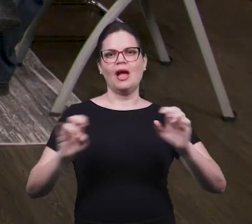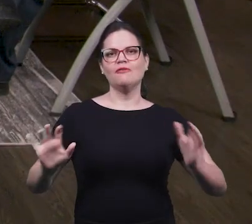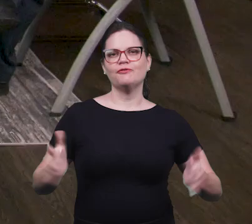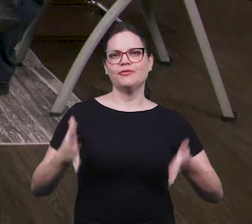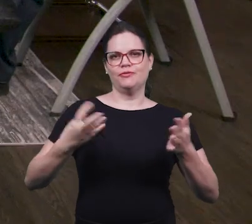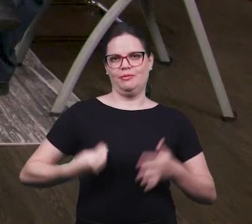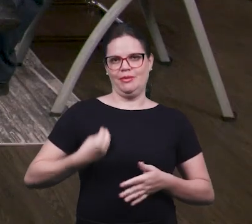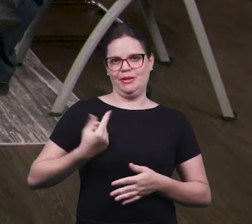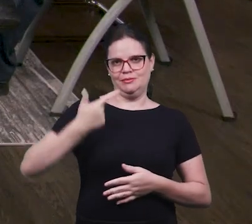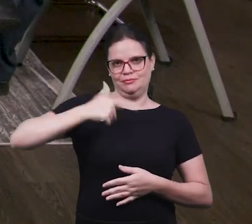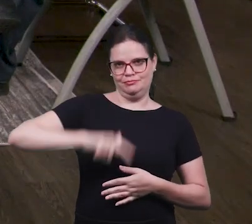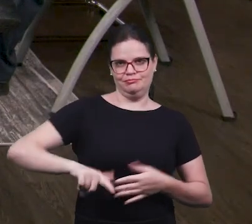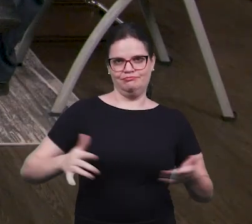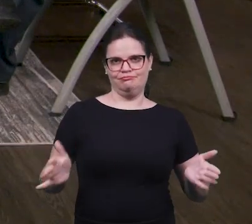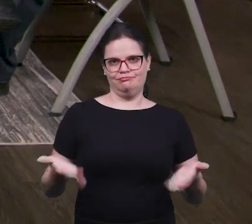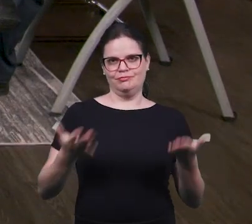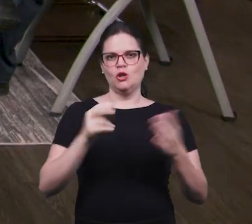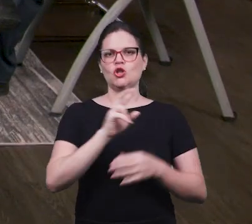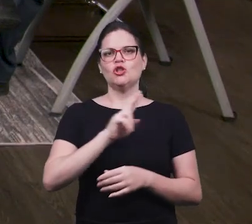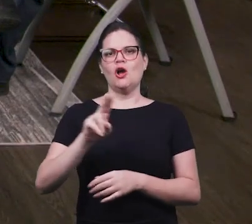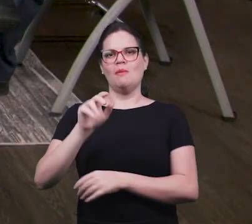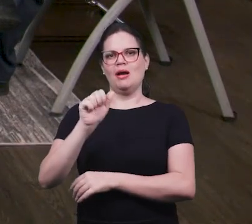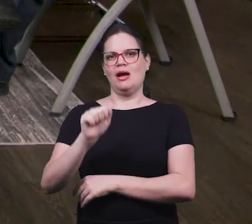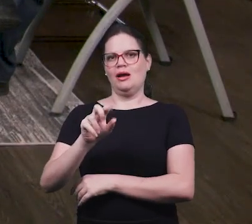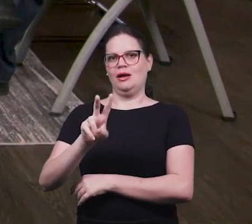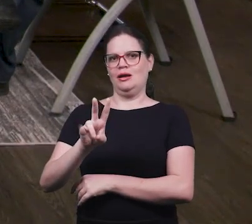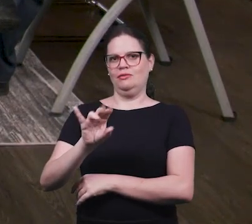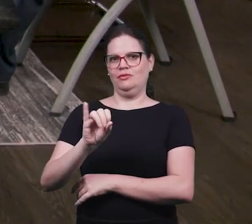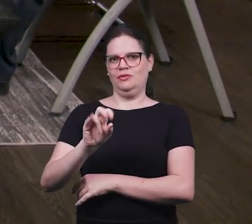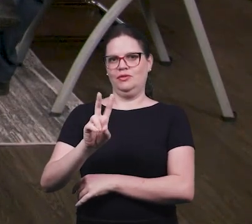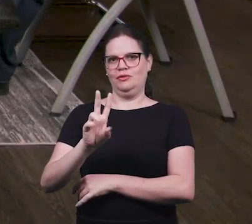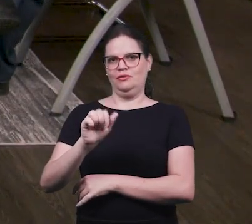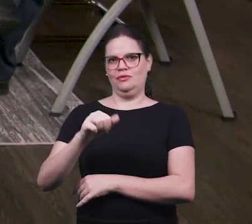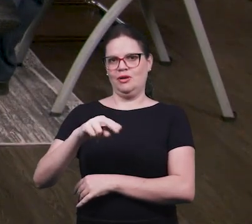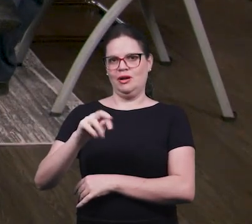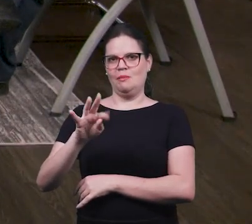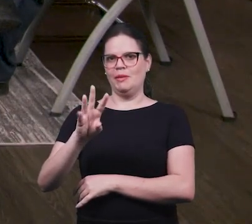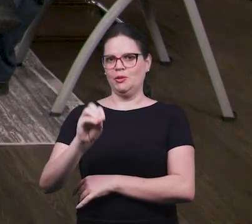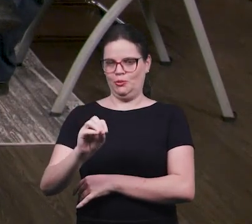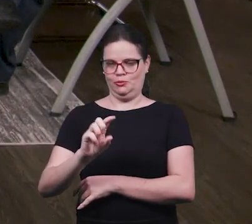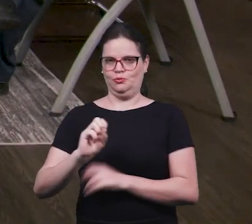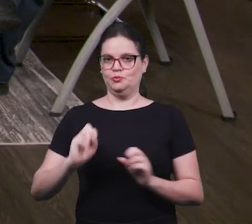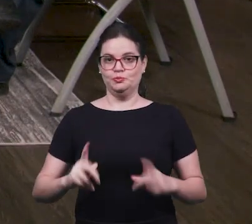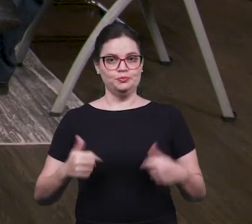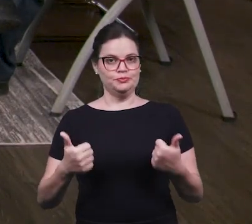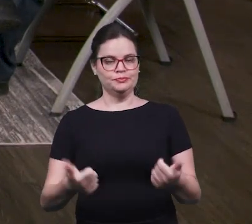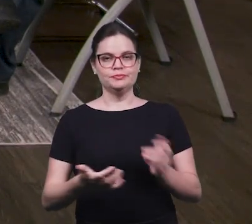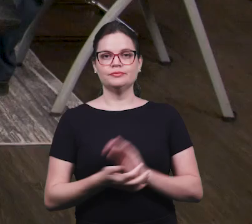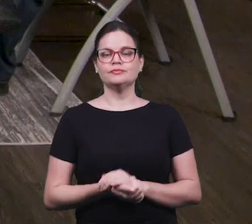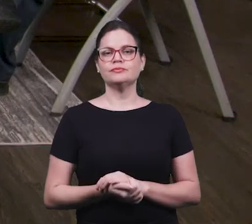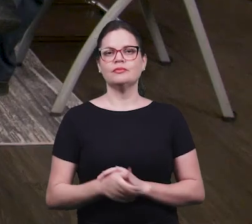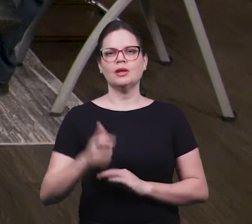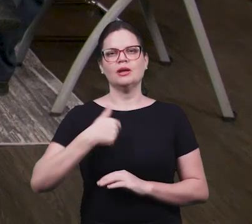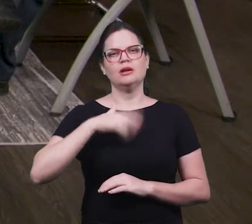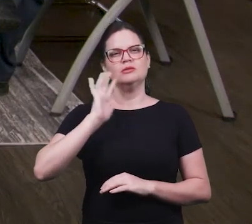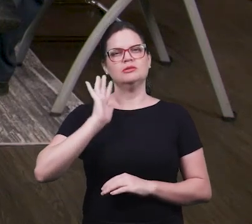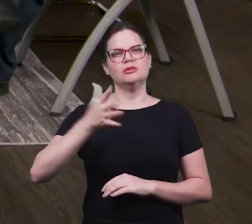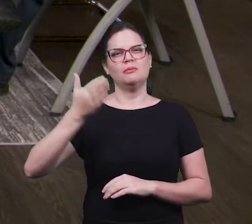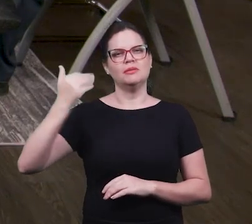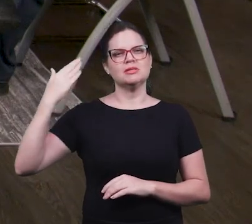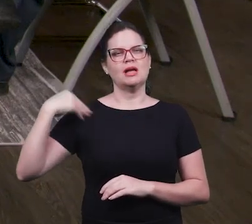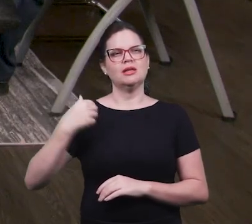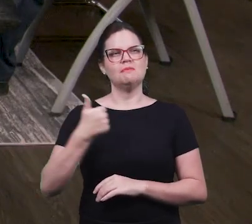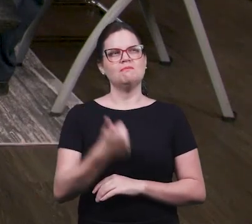né? E nós falamos aqui dos avivamentos mais suaves. Mas nós vemos que, eu já falei aqui, em